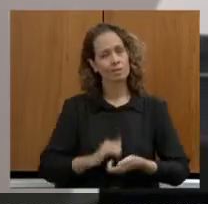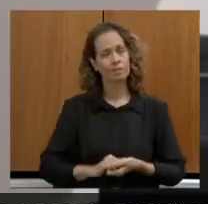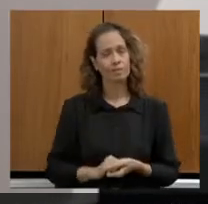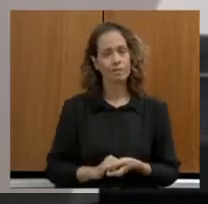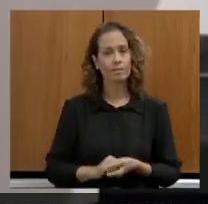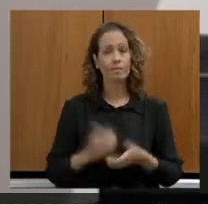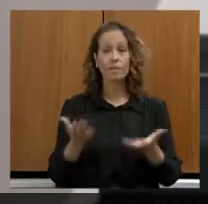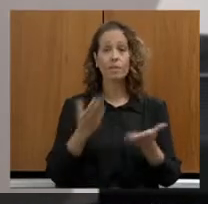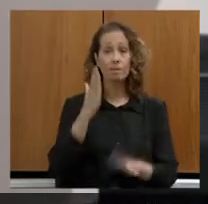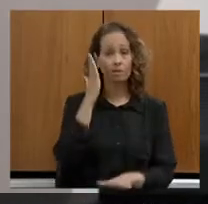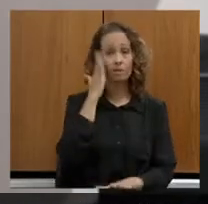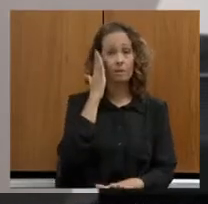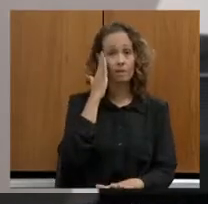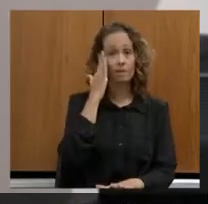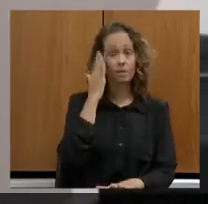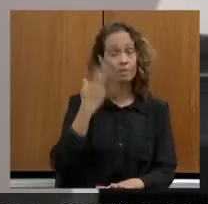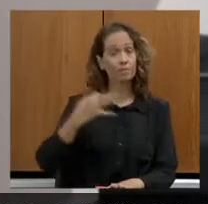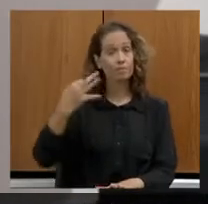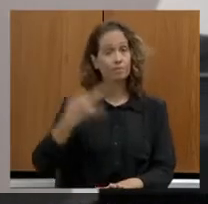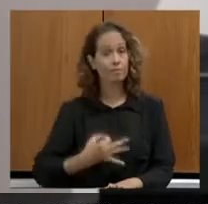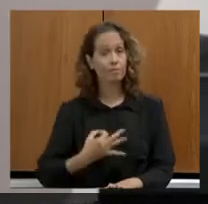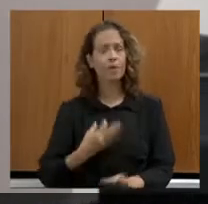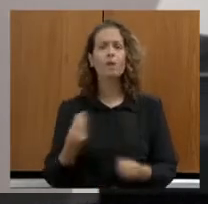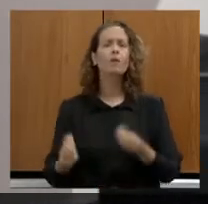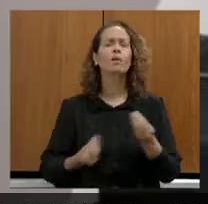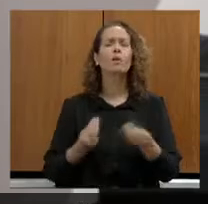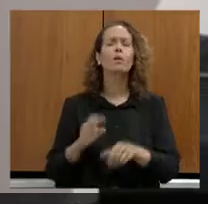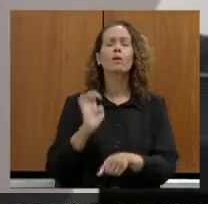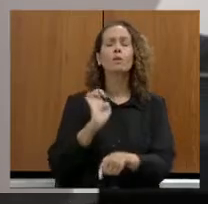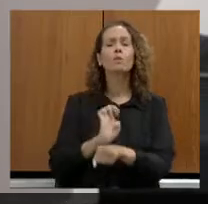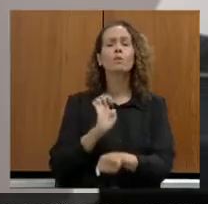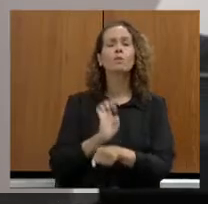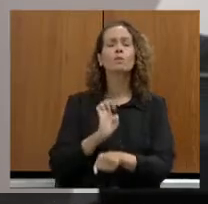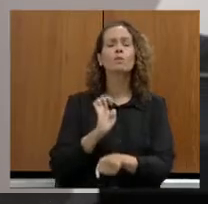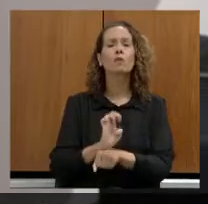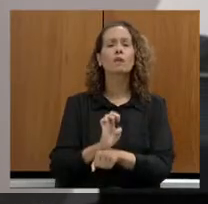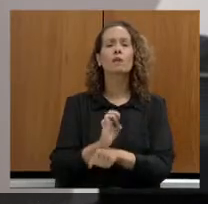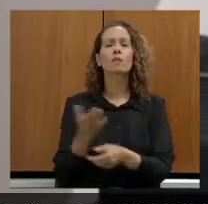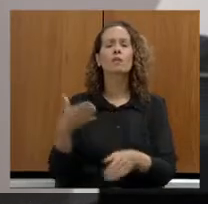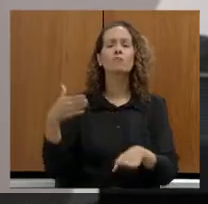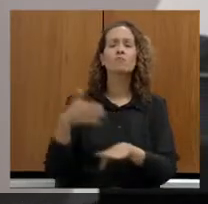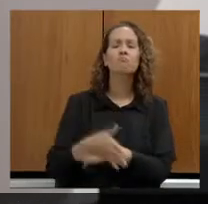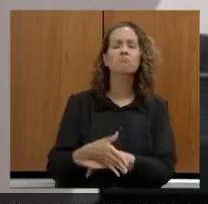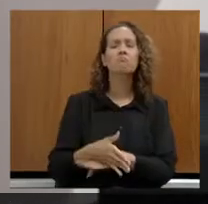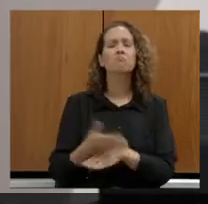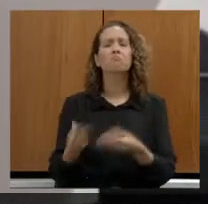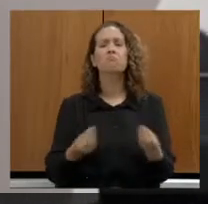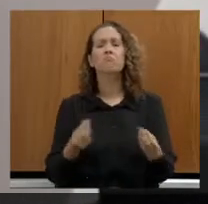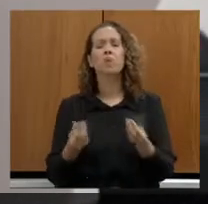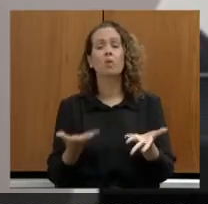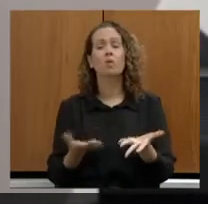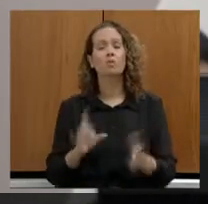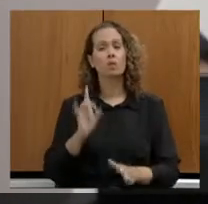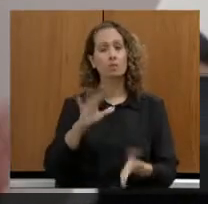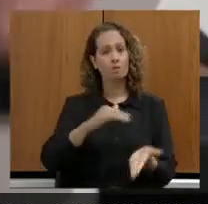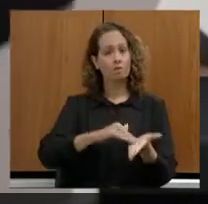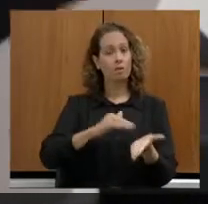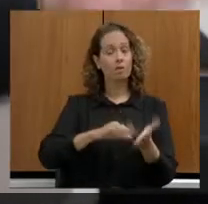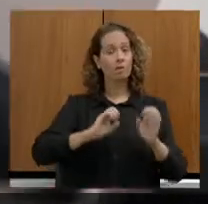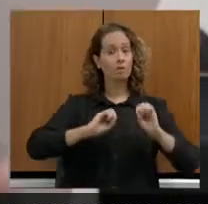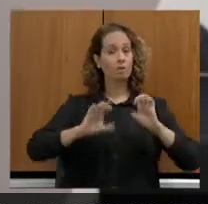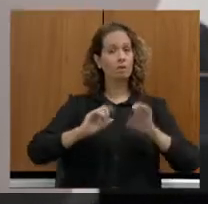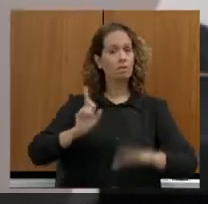eu queria saber se exatamente cumpra o estado vai intervir o sei que não é só Secretaria de